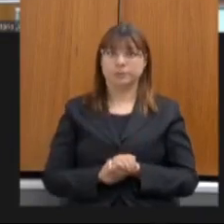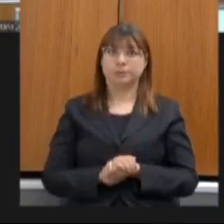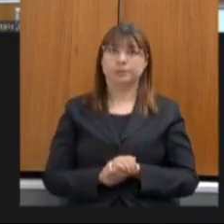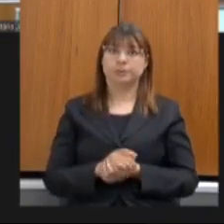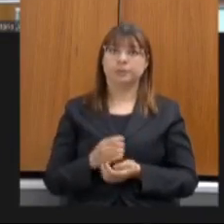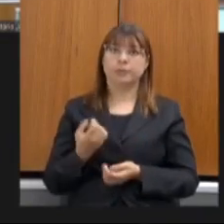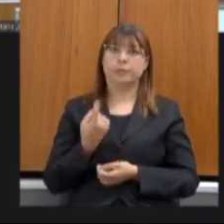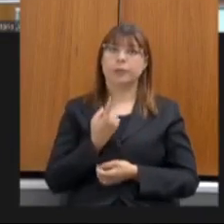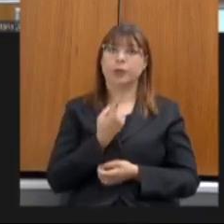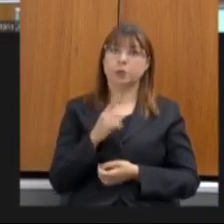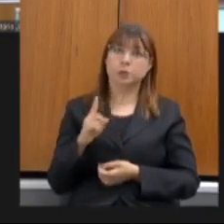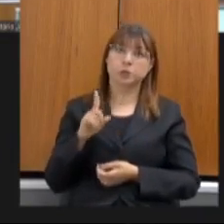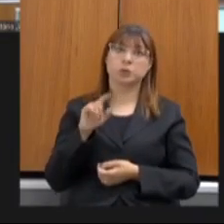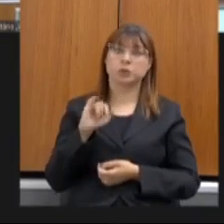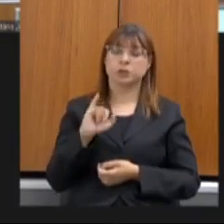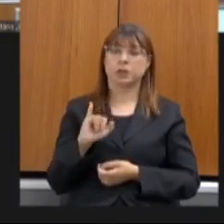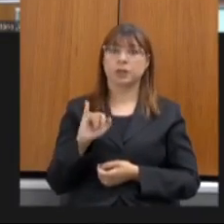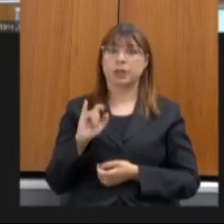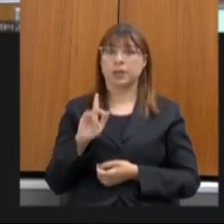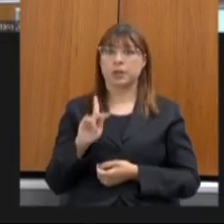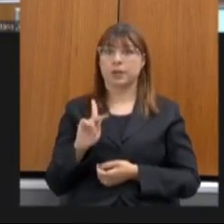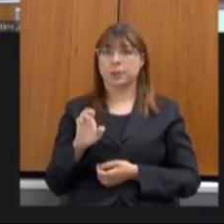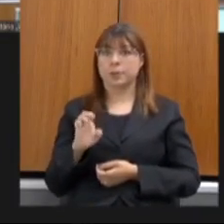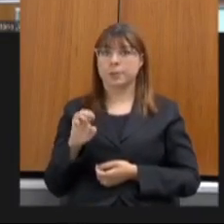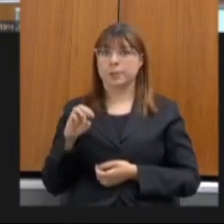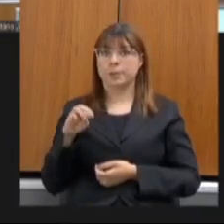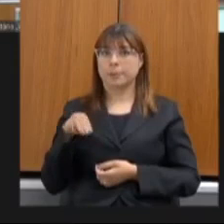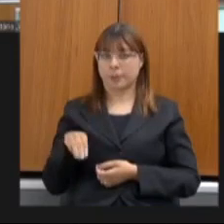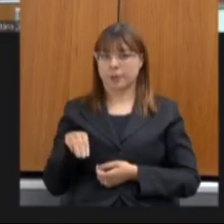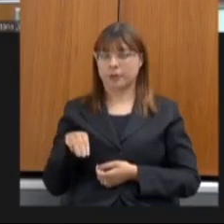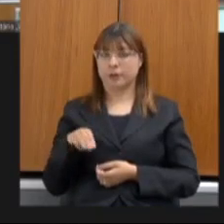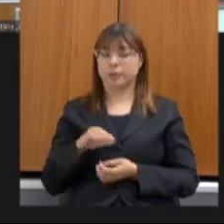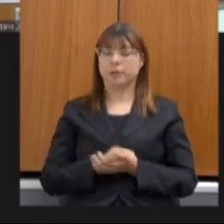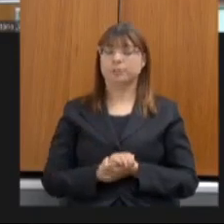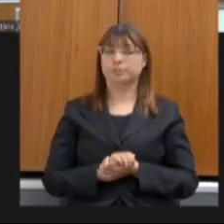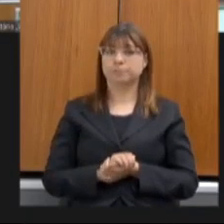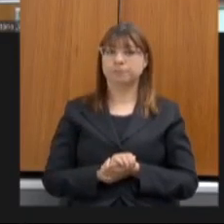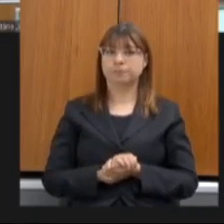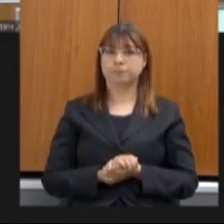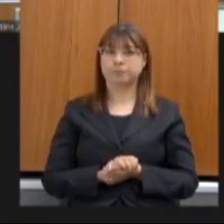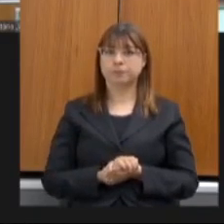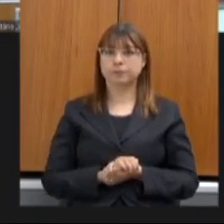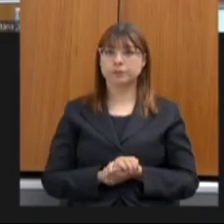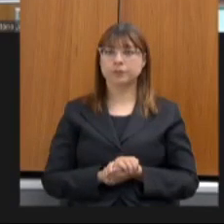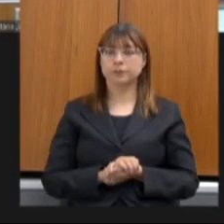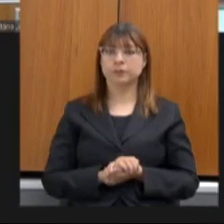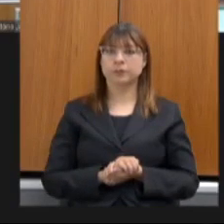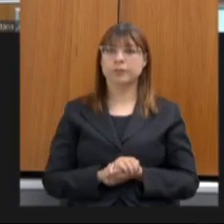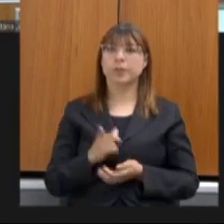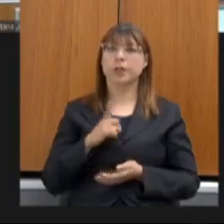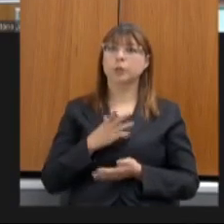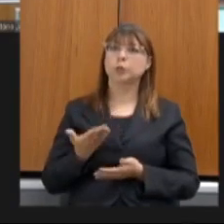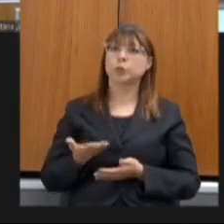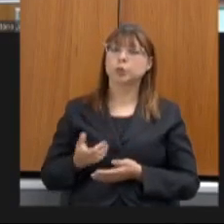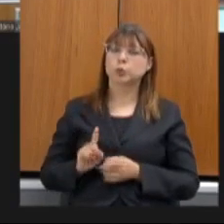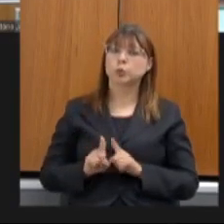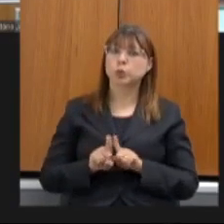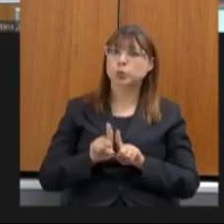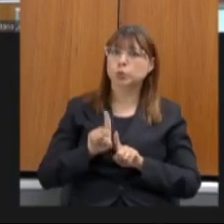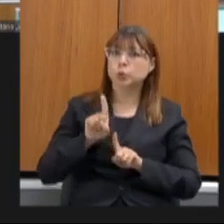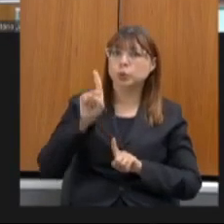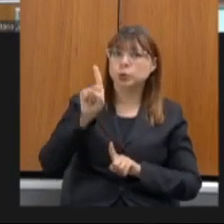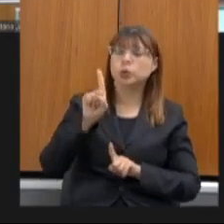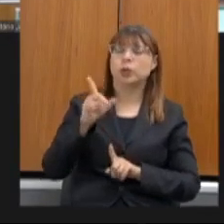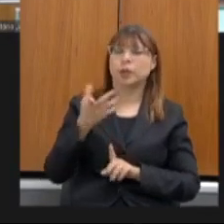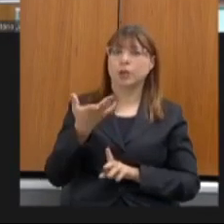aqui o item por favor eu fui bem nós tivemos é um índice altíssimo em